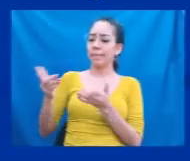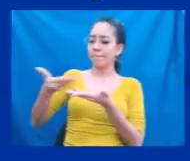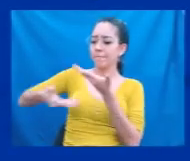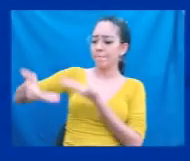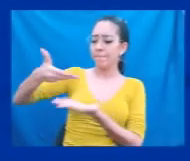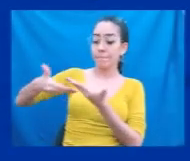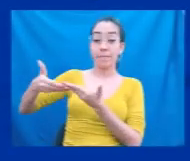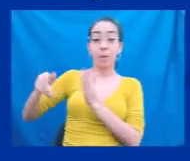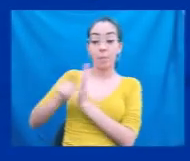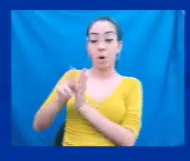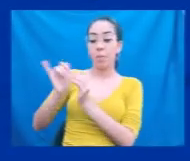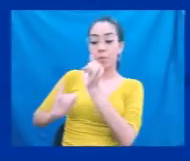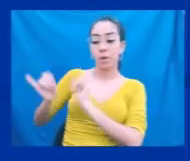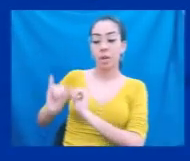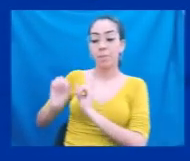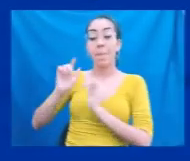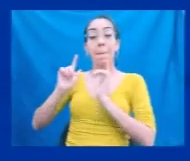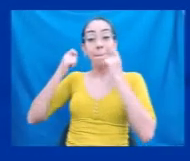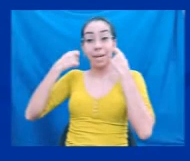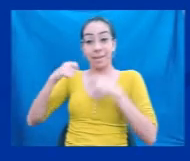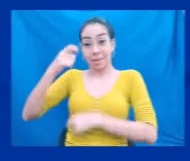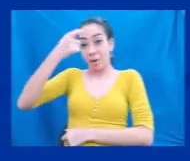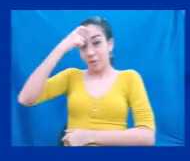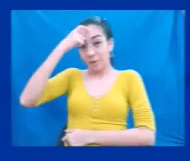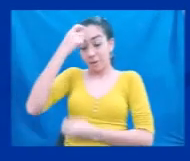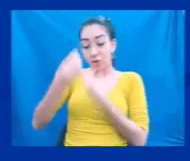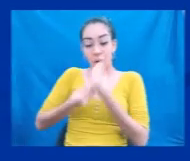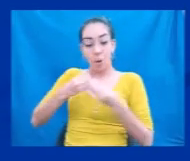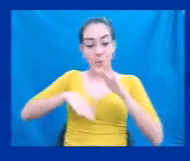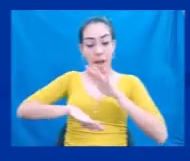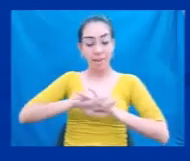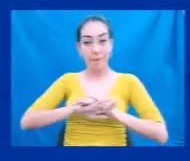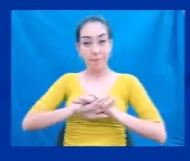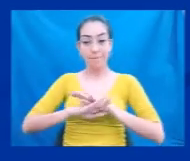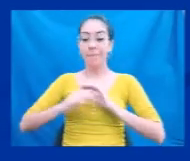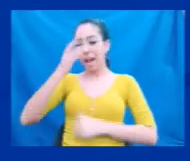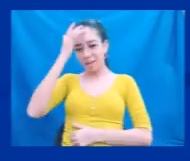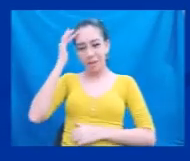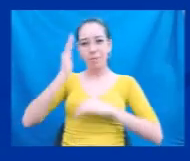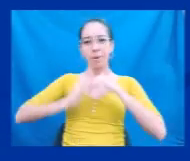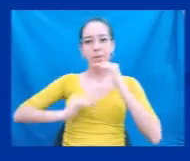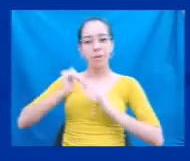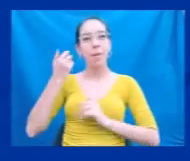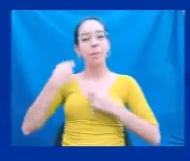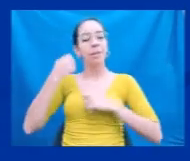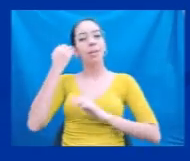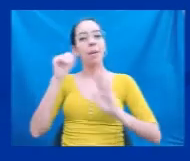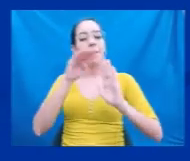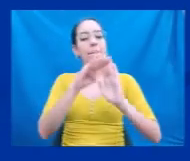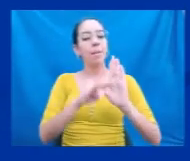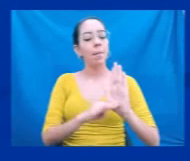As interações desses produtos químicos, eles precisam ser levadas em conta no seu armazenamento. Então, o laboratório deve ter à disposição uma lista